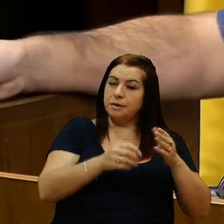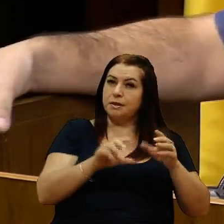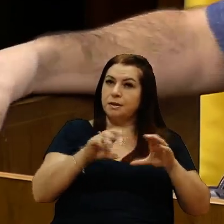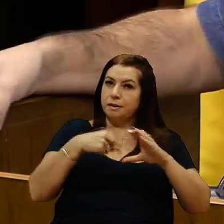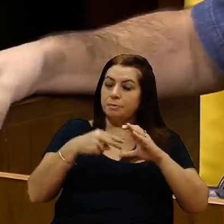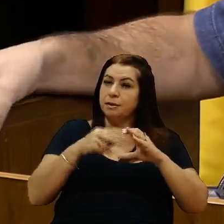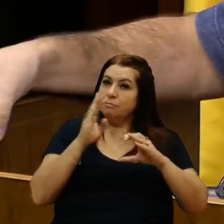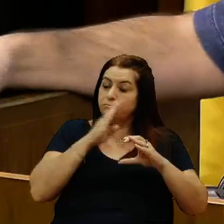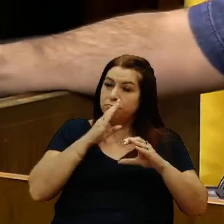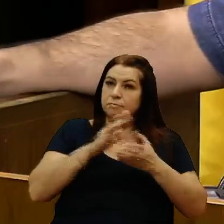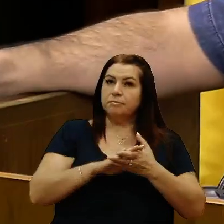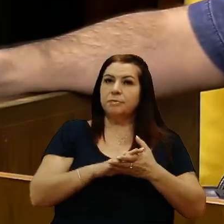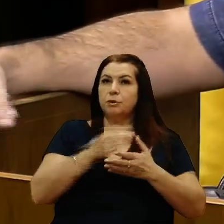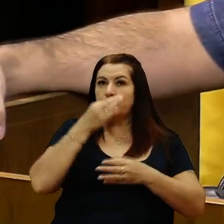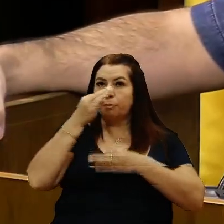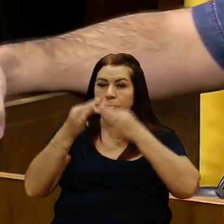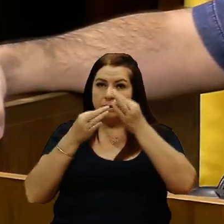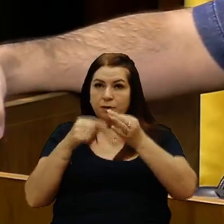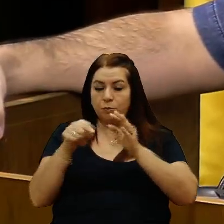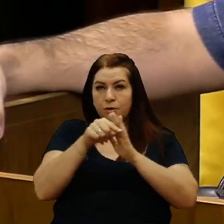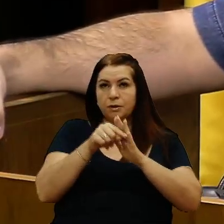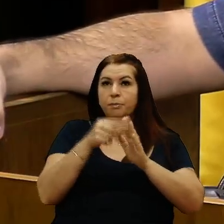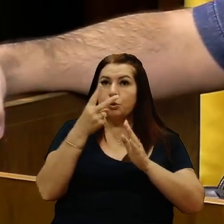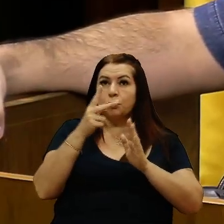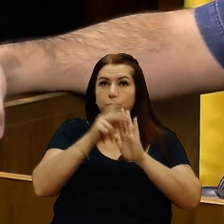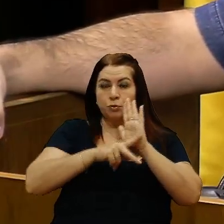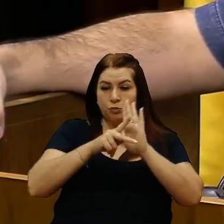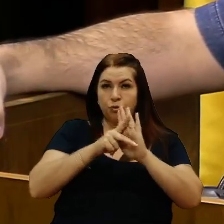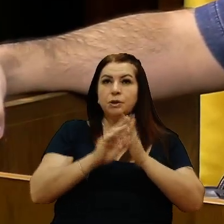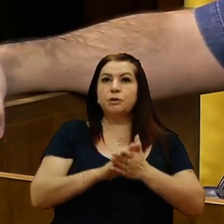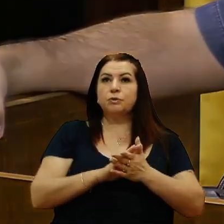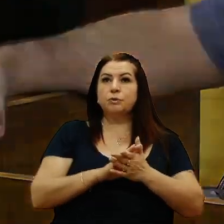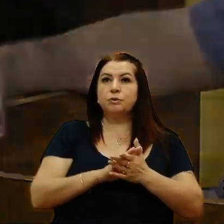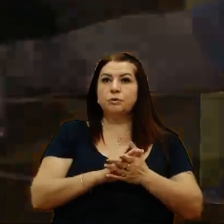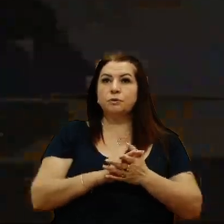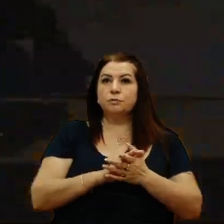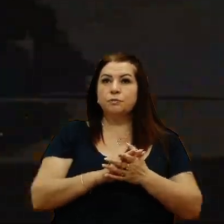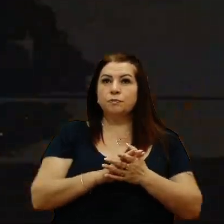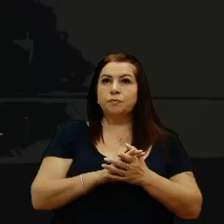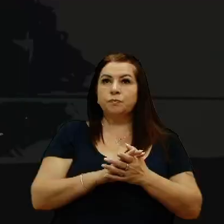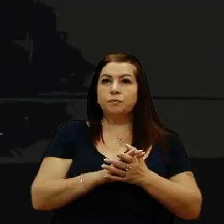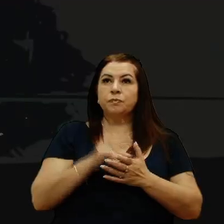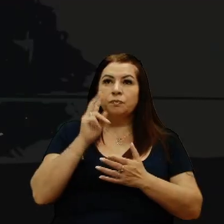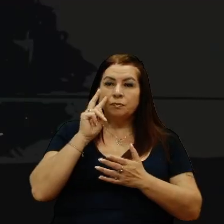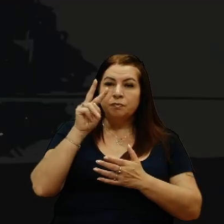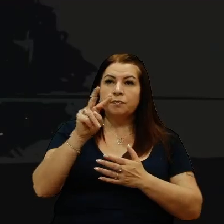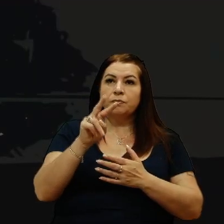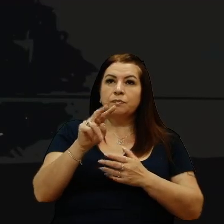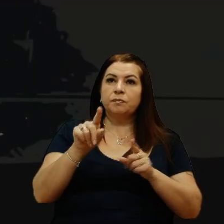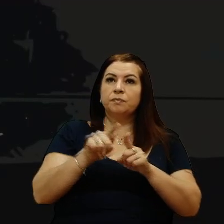os pareceres para 2 projetos que a gente visa otimizar